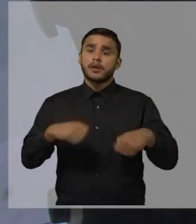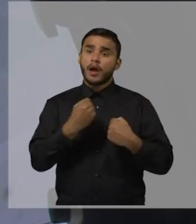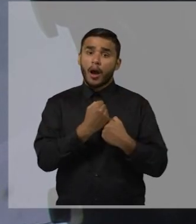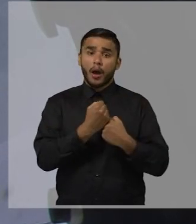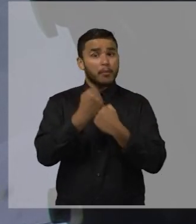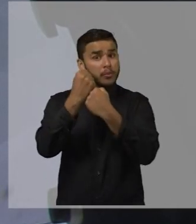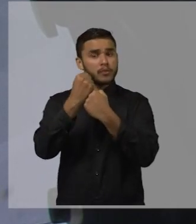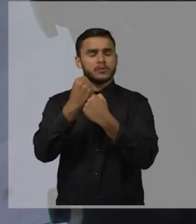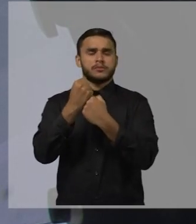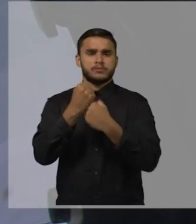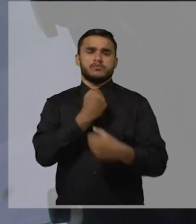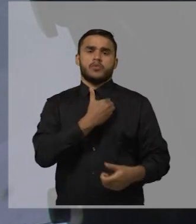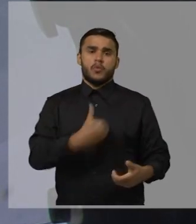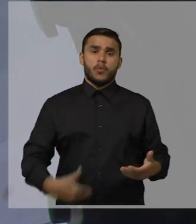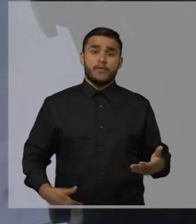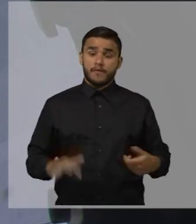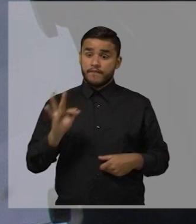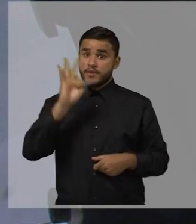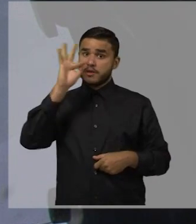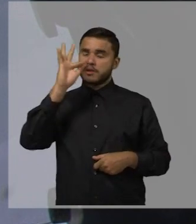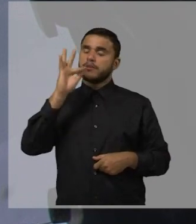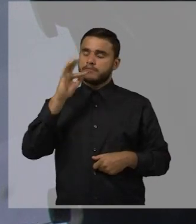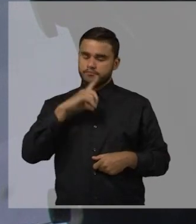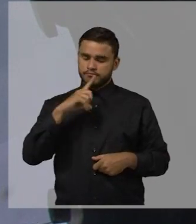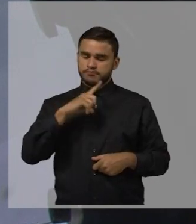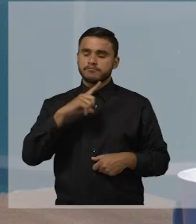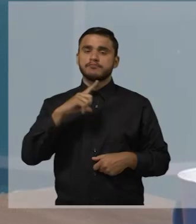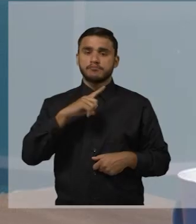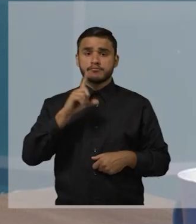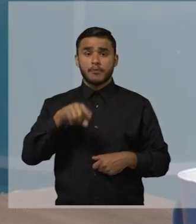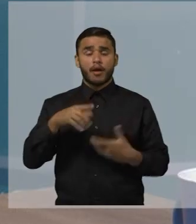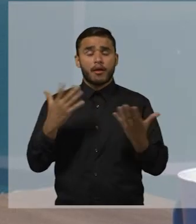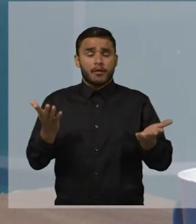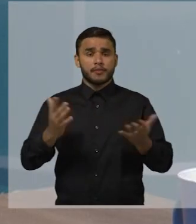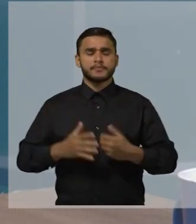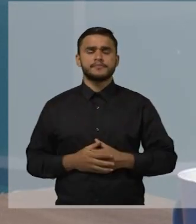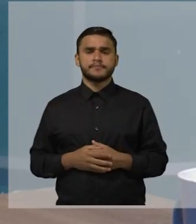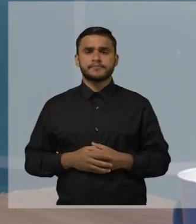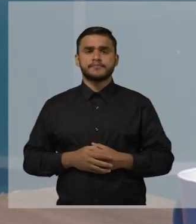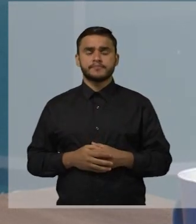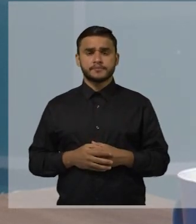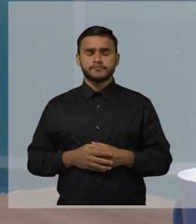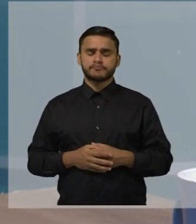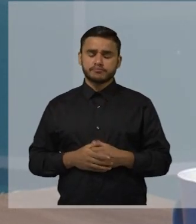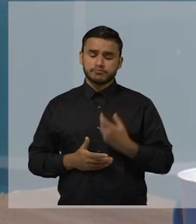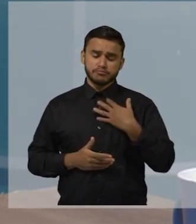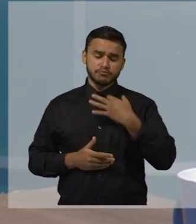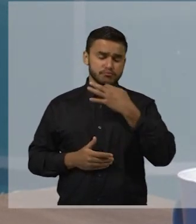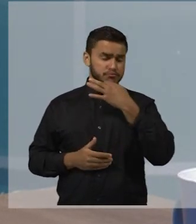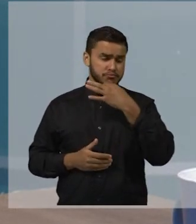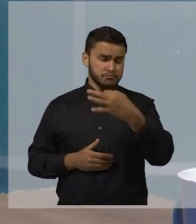governo federal. Eu apenas citaria uma certa